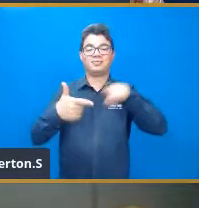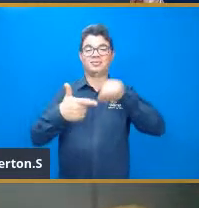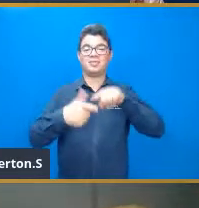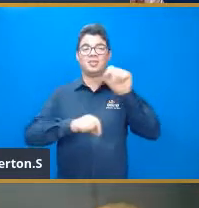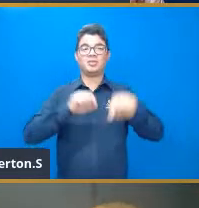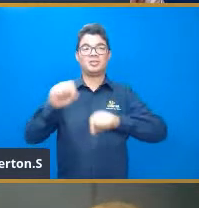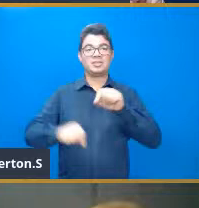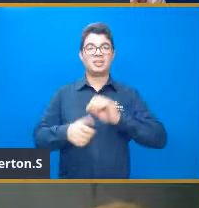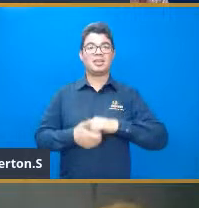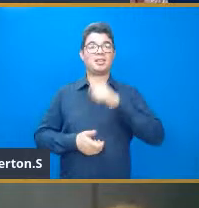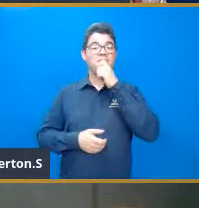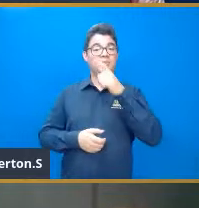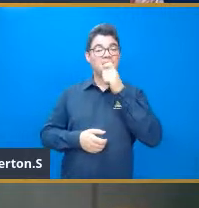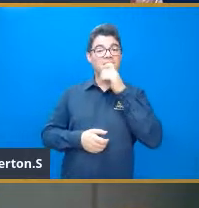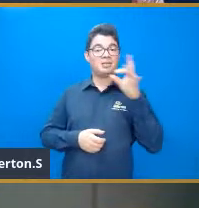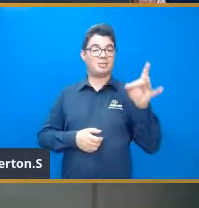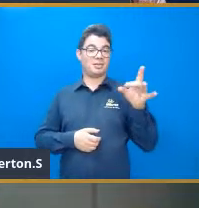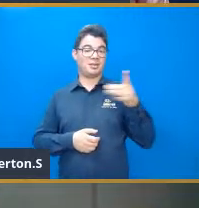boa, a piada da pele é que eu gostei,